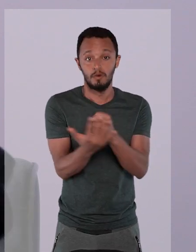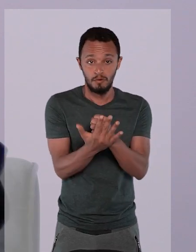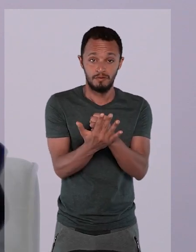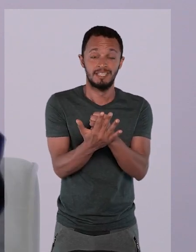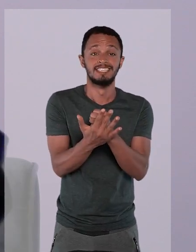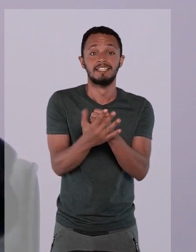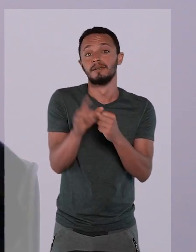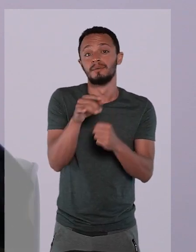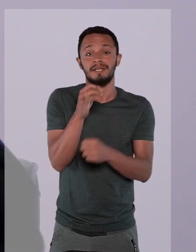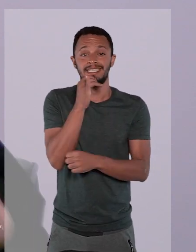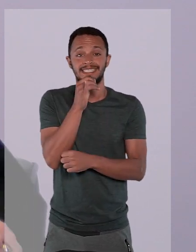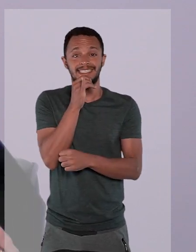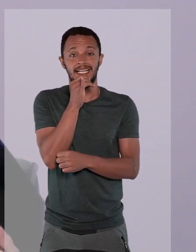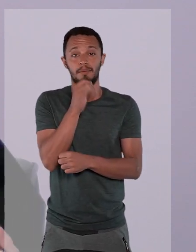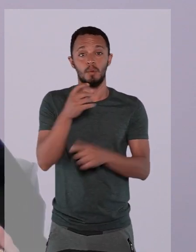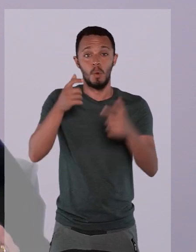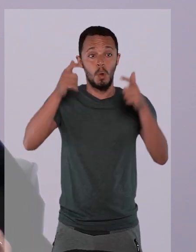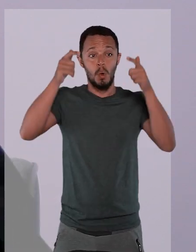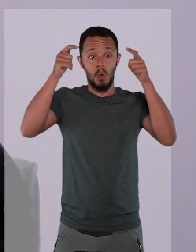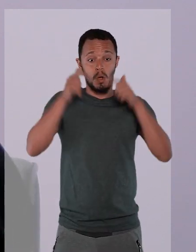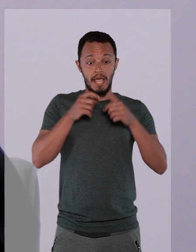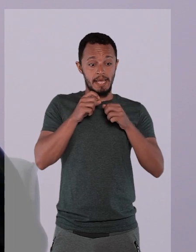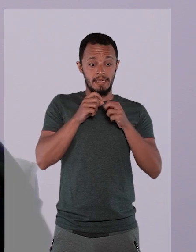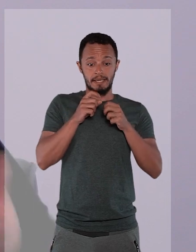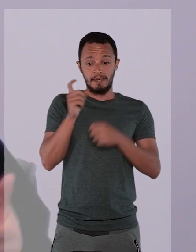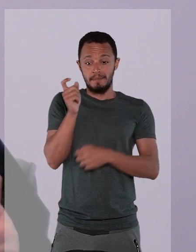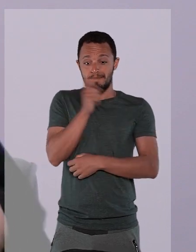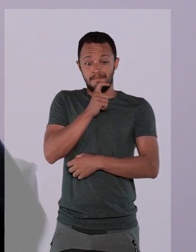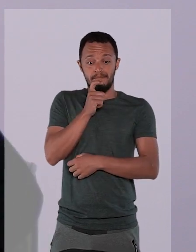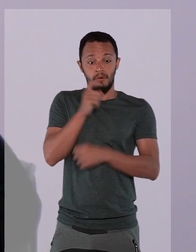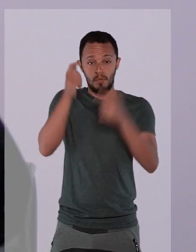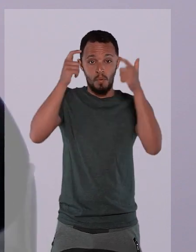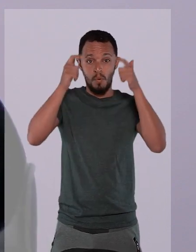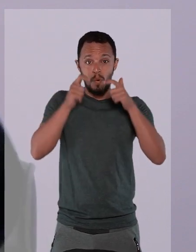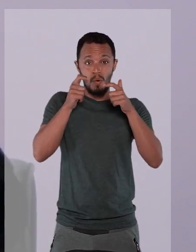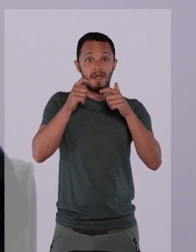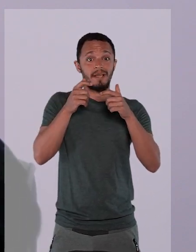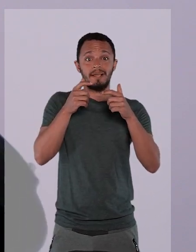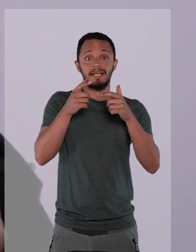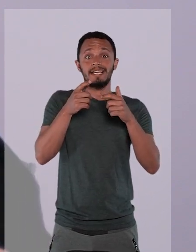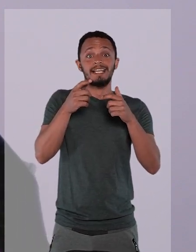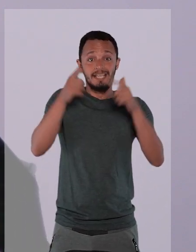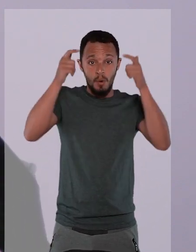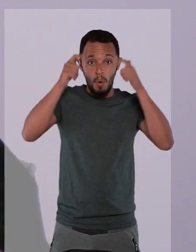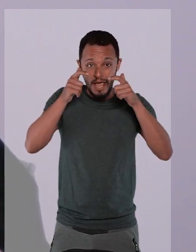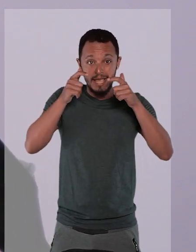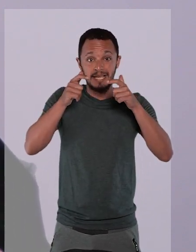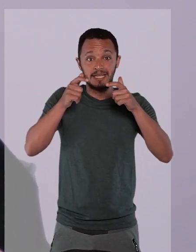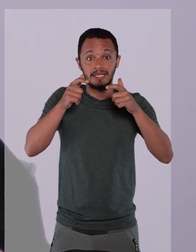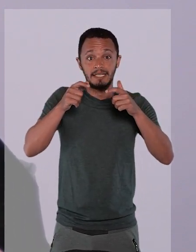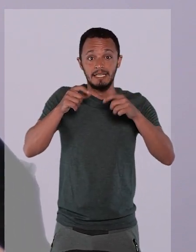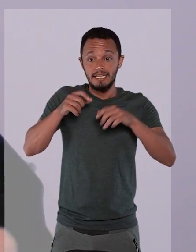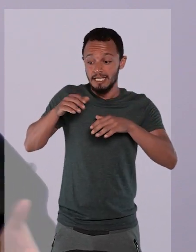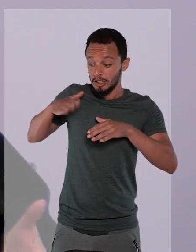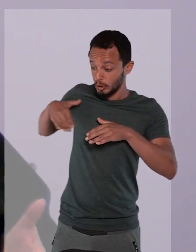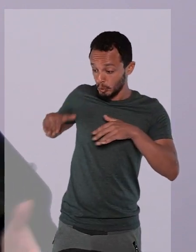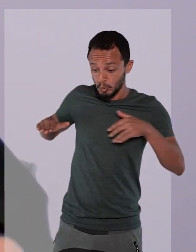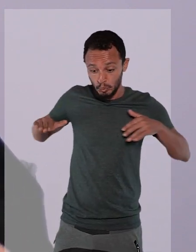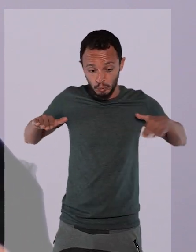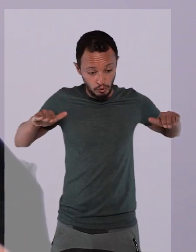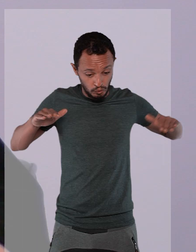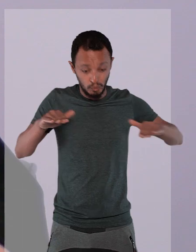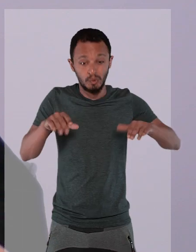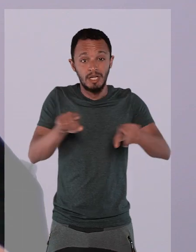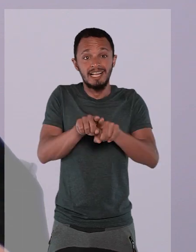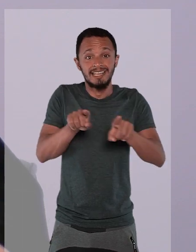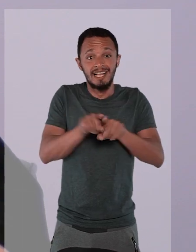o rei que ficou nu, foi mais do que o rei, foi o rei e os súditos todos que ficaram nus. E a escola, eu